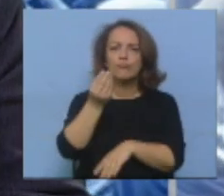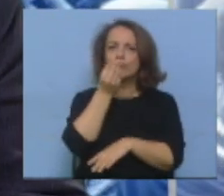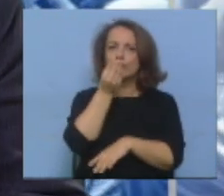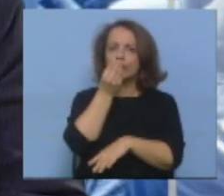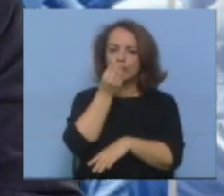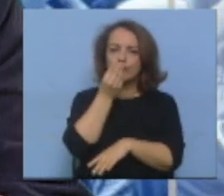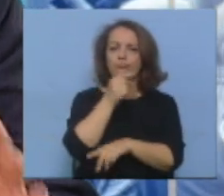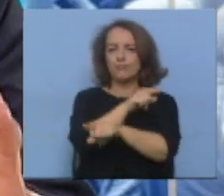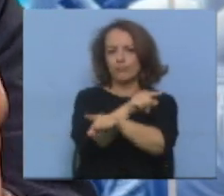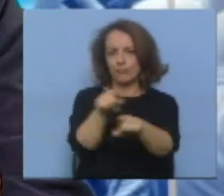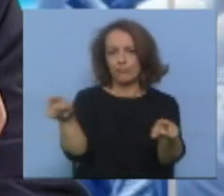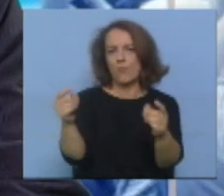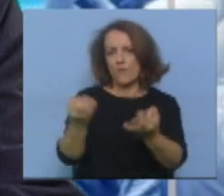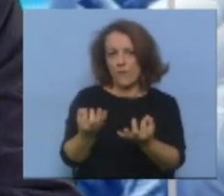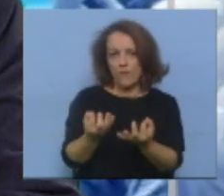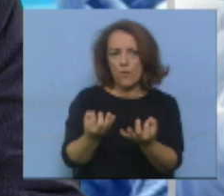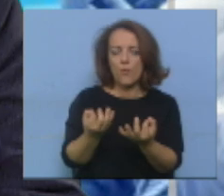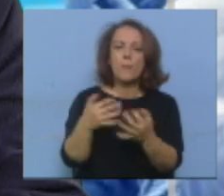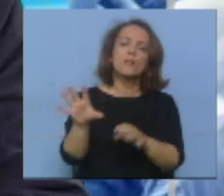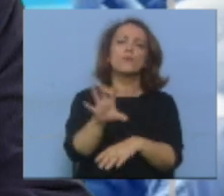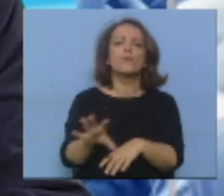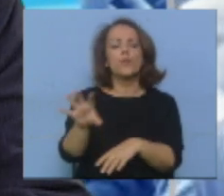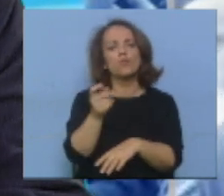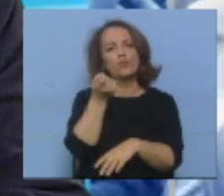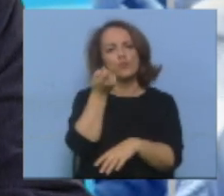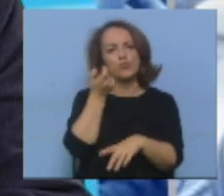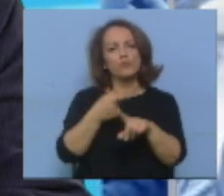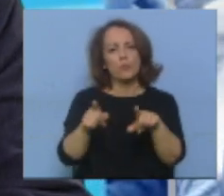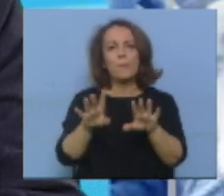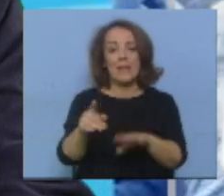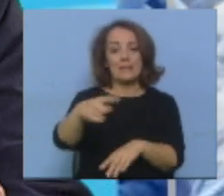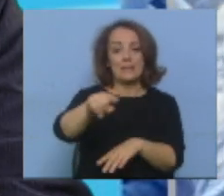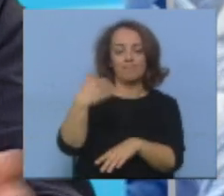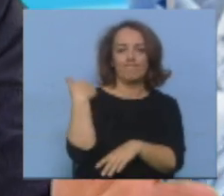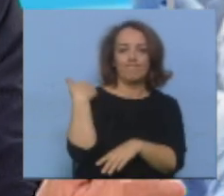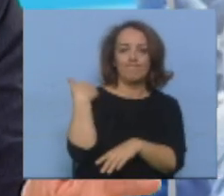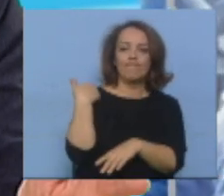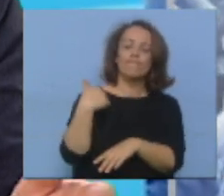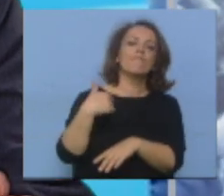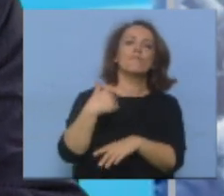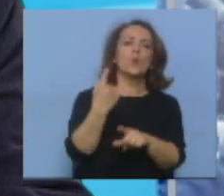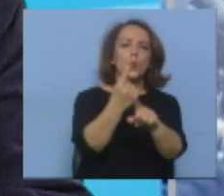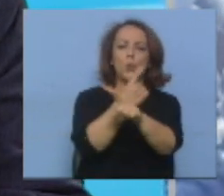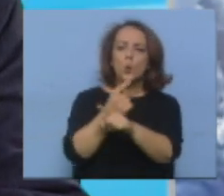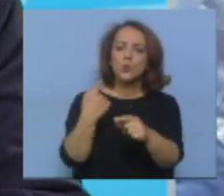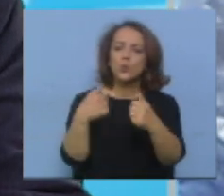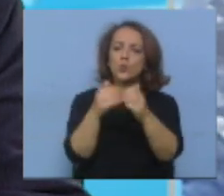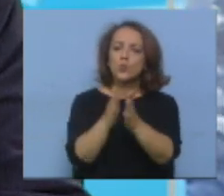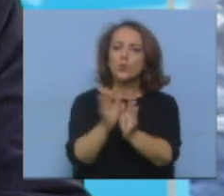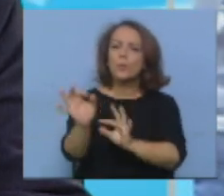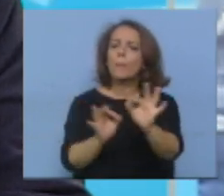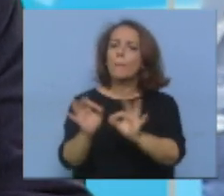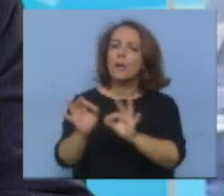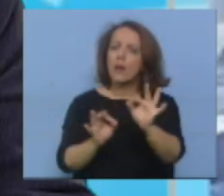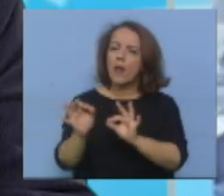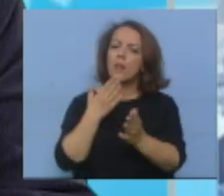alimentos também foi com ele, embora fosse configurado agora, pediram para que eu ficasse com tudo que estava preparado para uma semana de